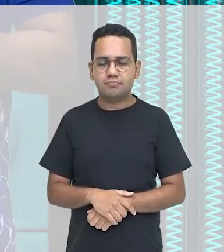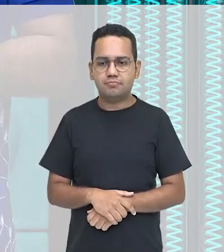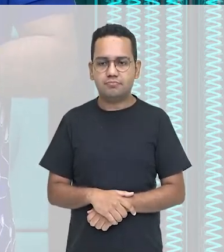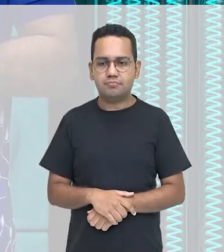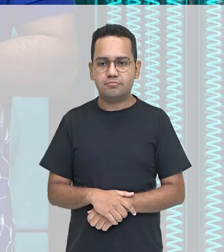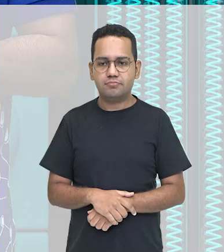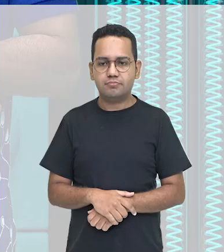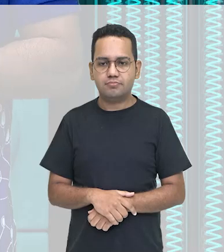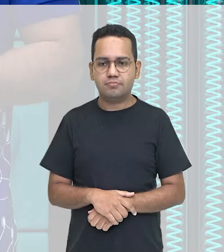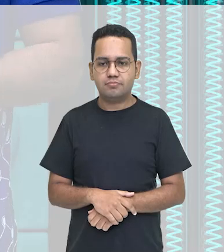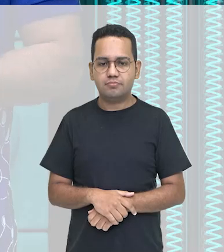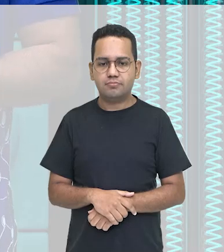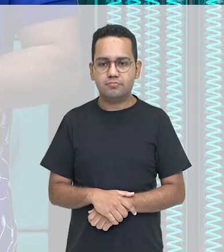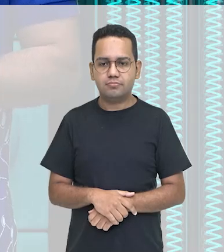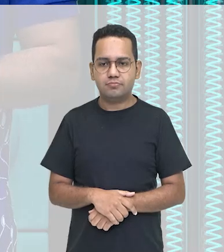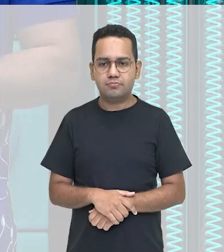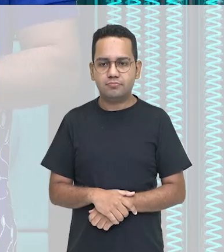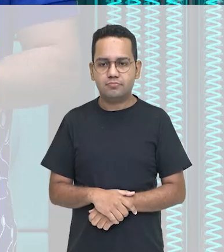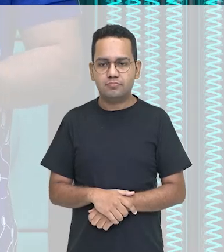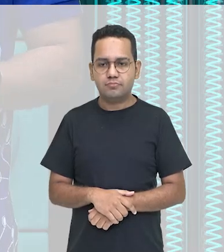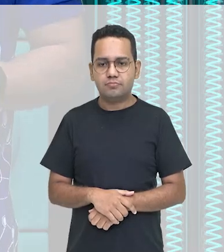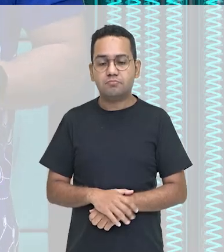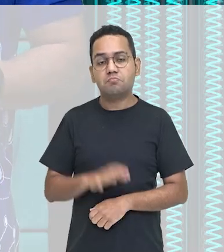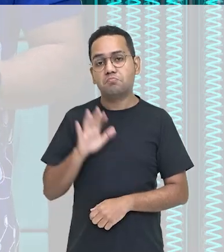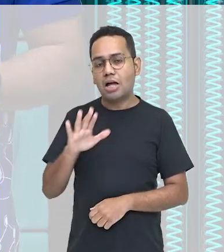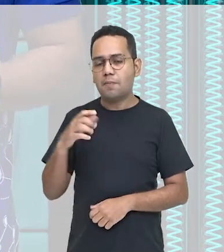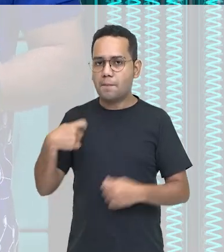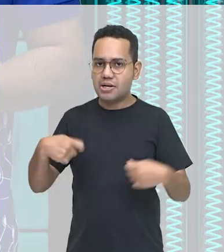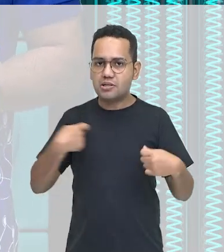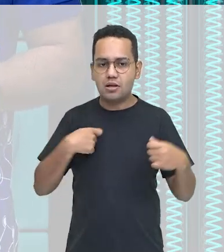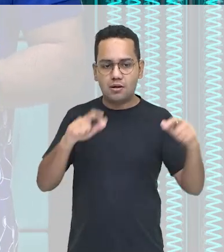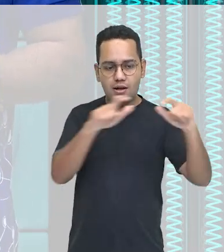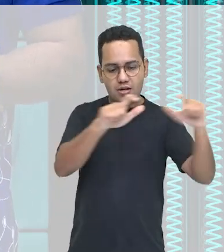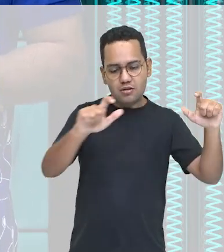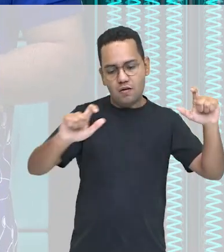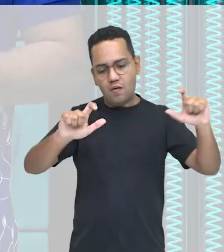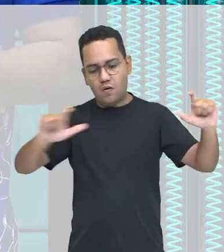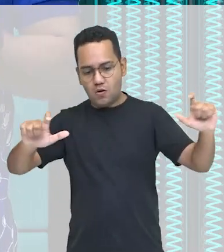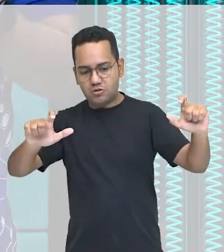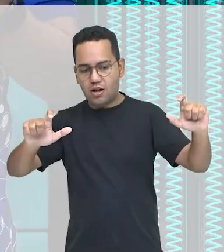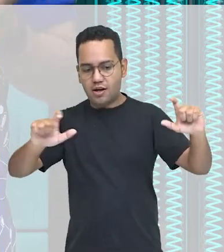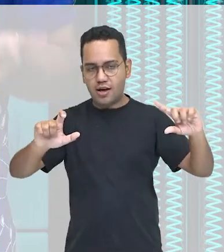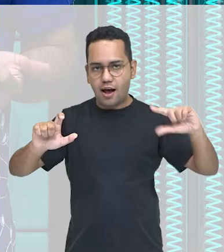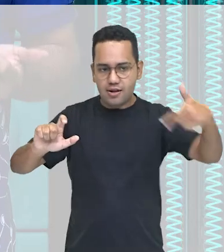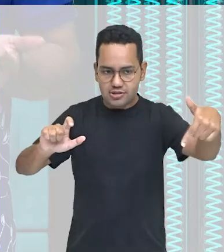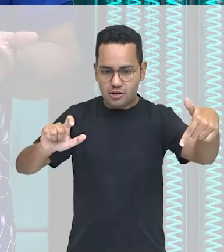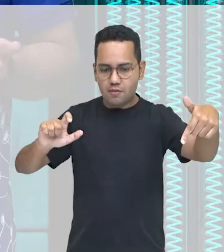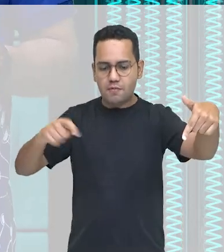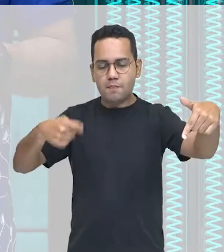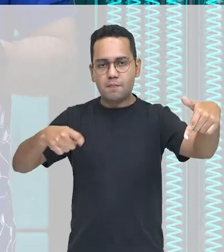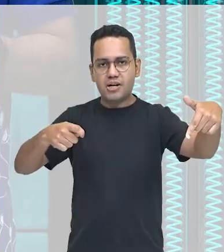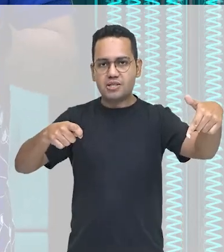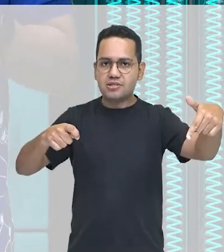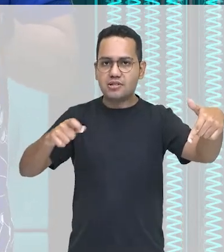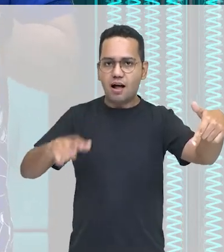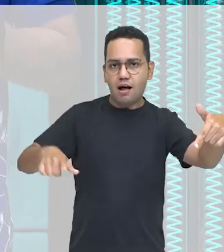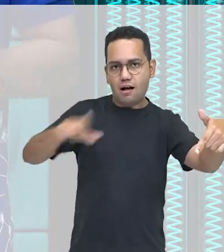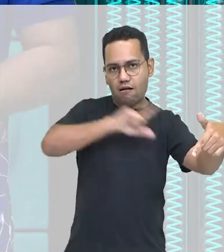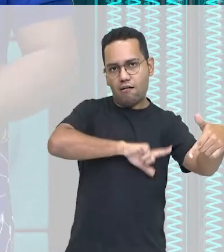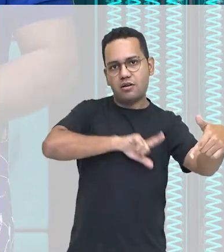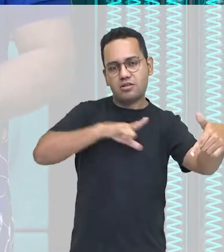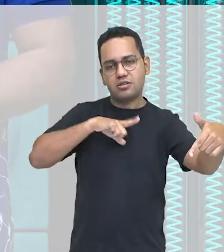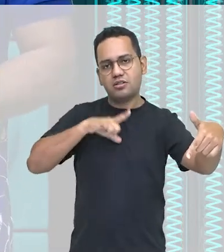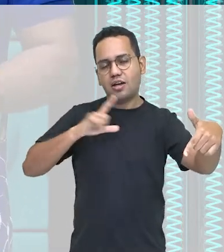onde eu tenho pelo menos aí duas orações, onde uma ação para acontecer depende de uma outra